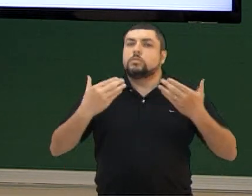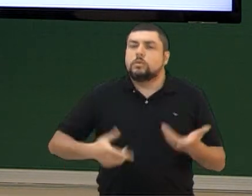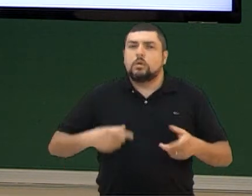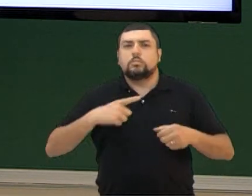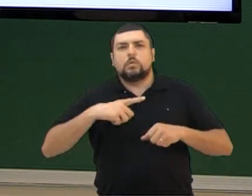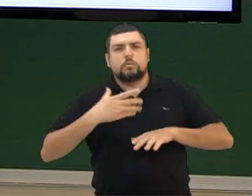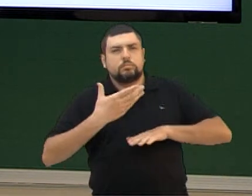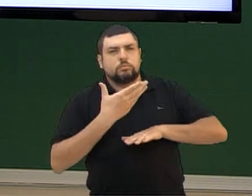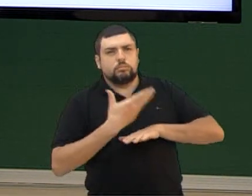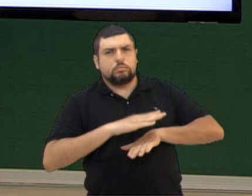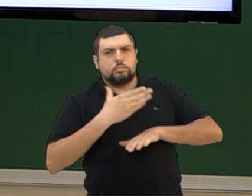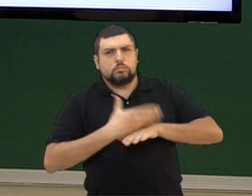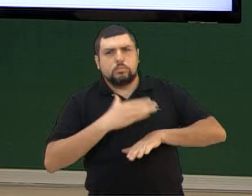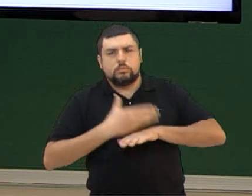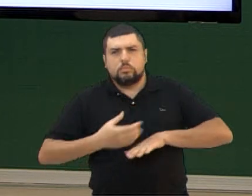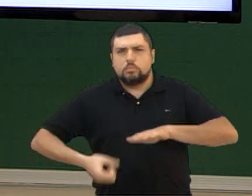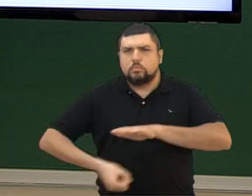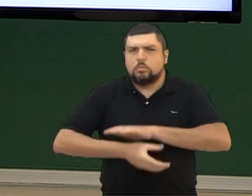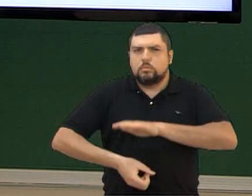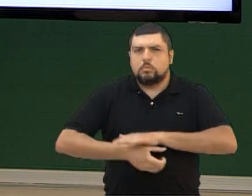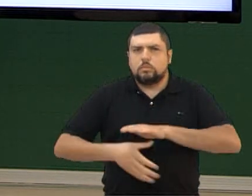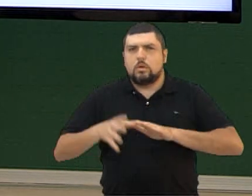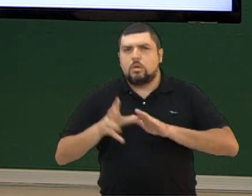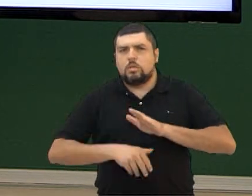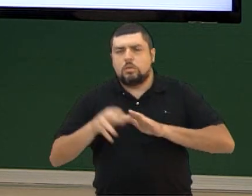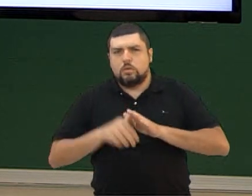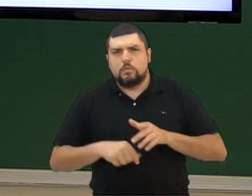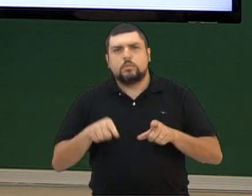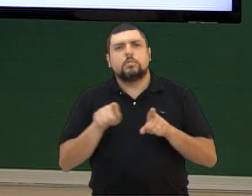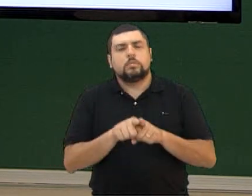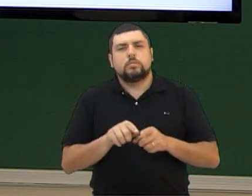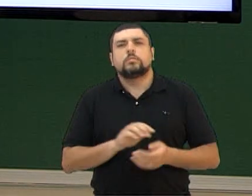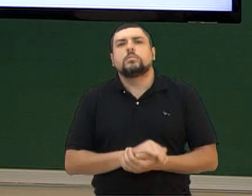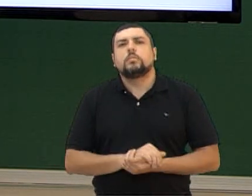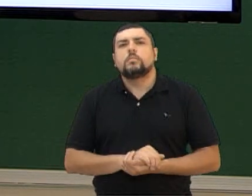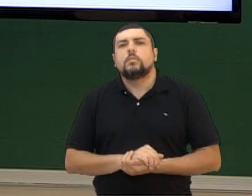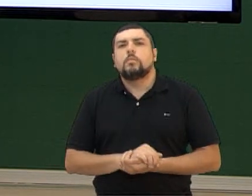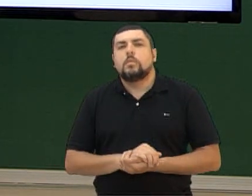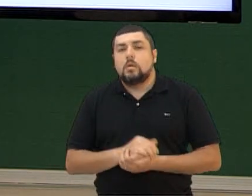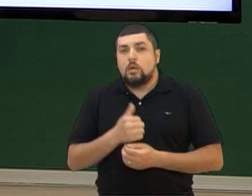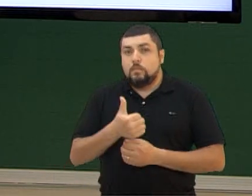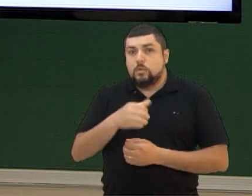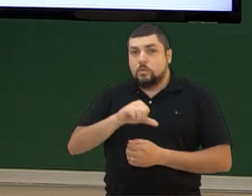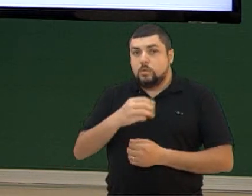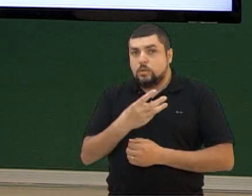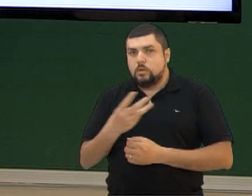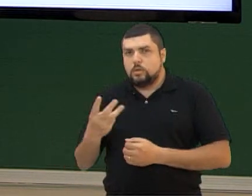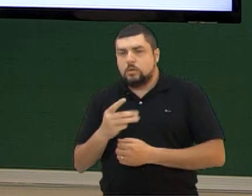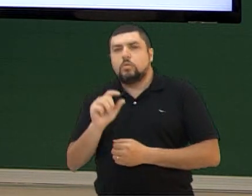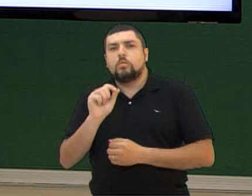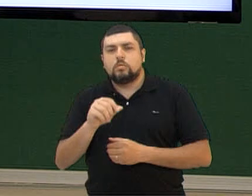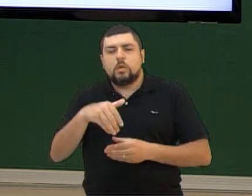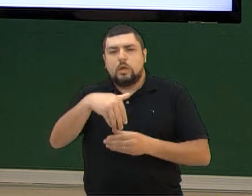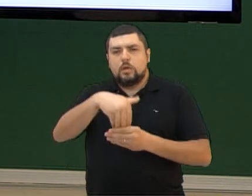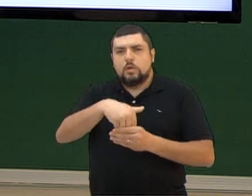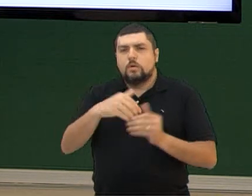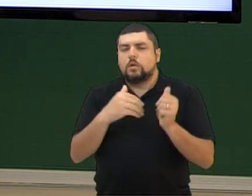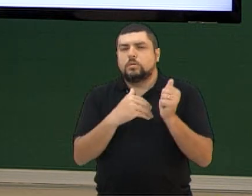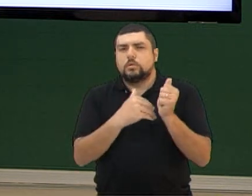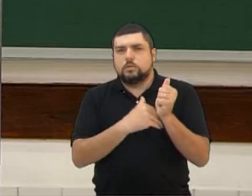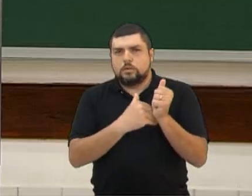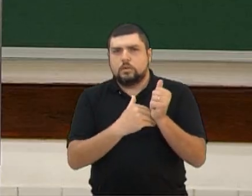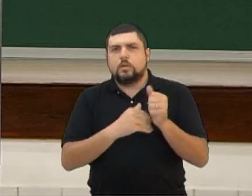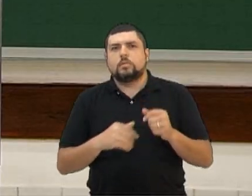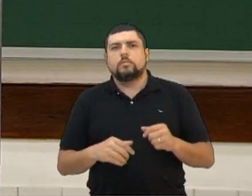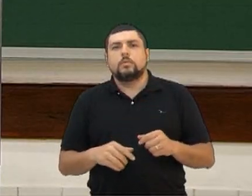de fraude e de corrupção dentro das eleições. Aqui, a partir de 33, o voto se torna secreto. E uma outra coisa